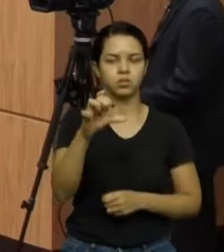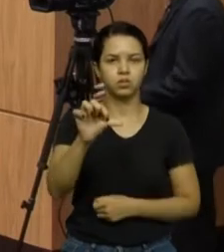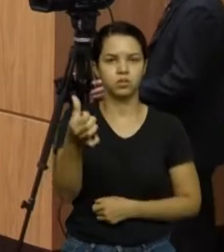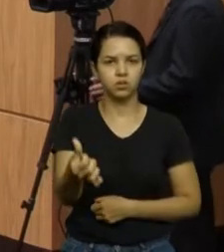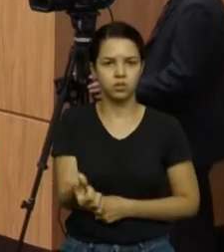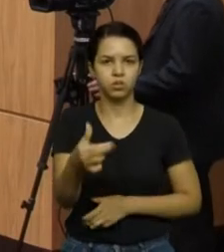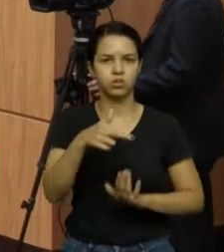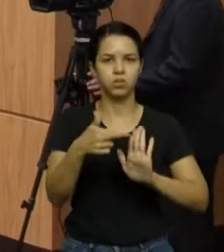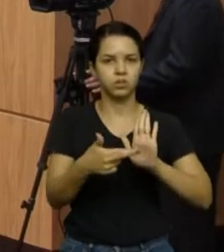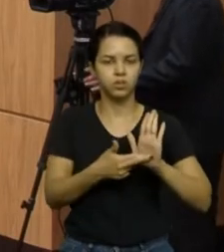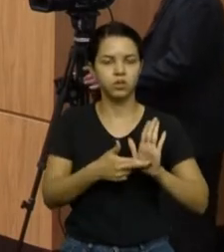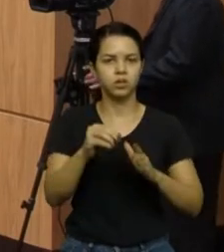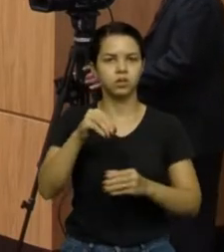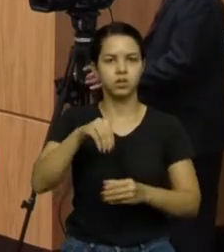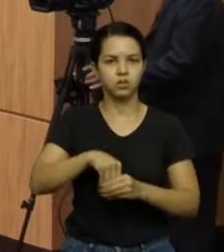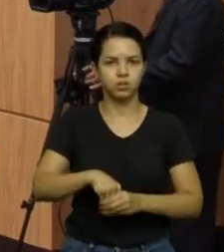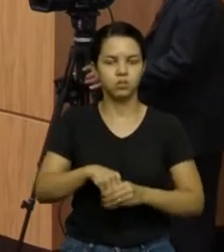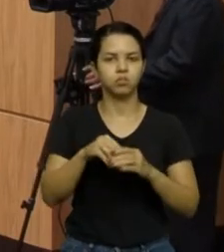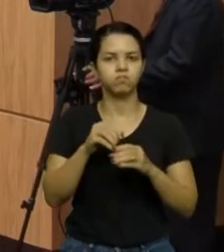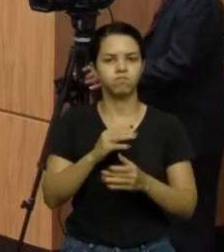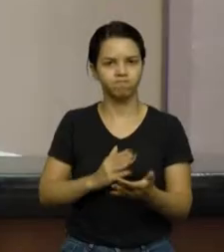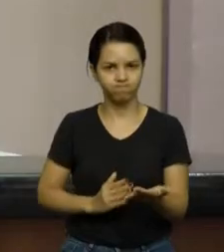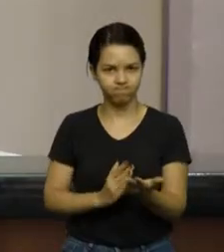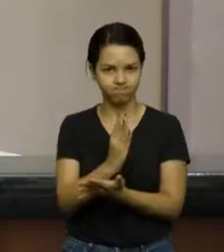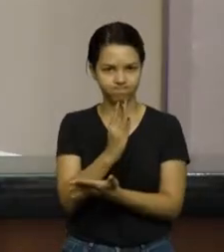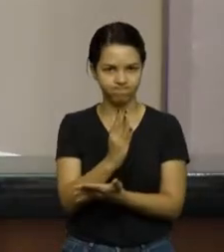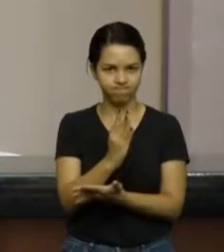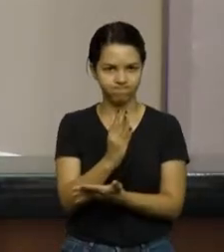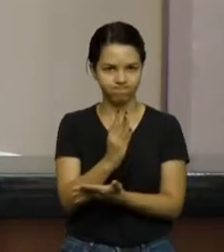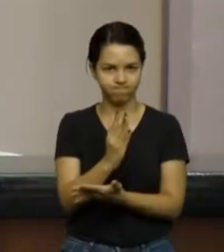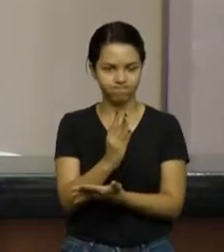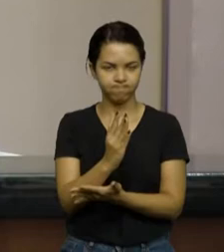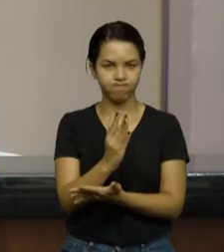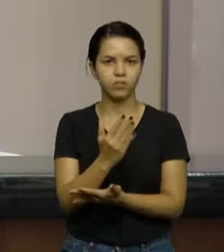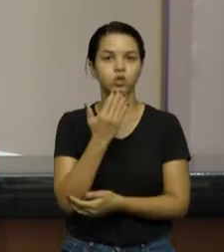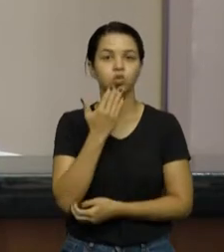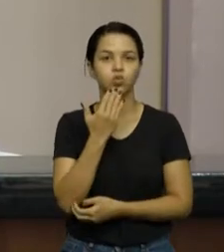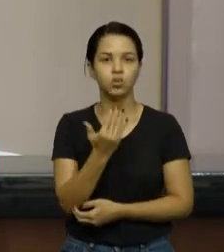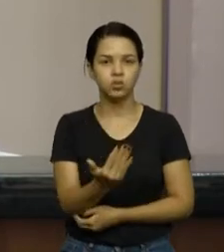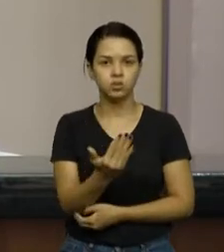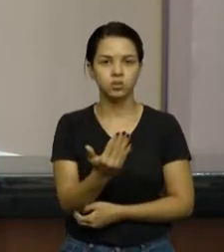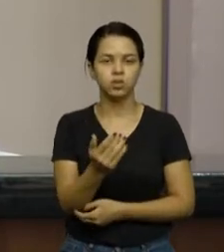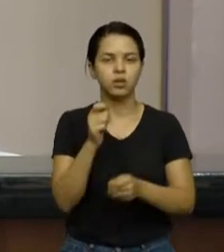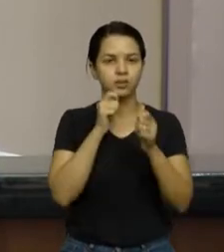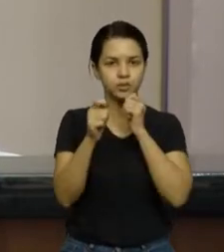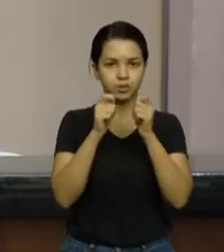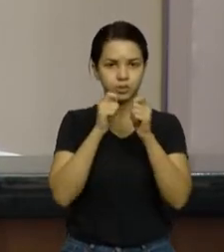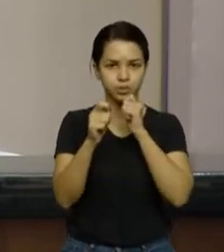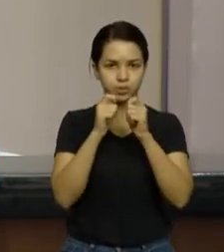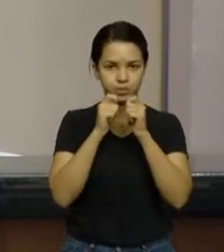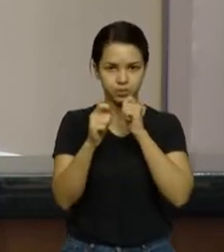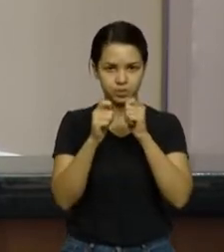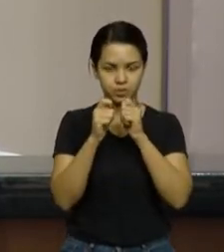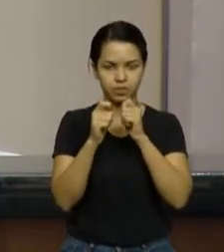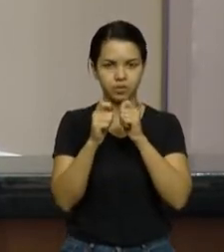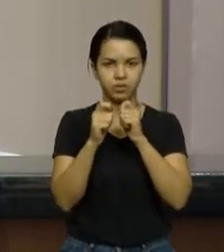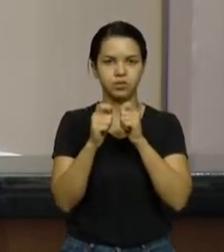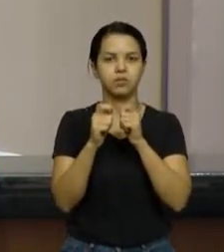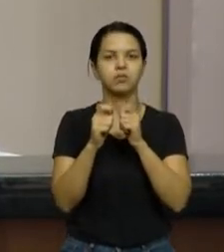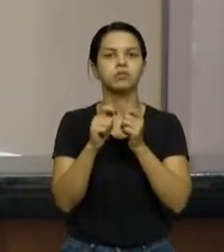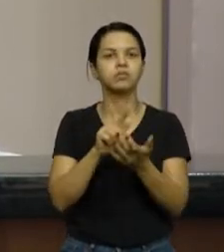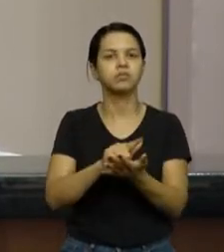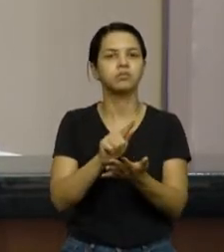Regimento Interno, dou a ata por aprovada. Solicito à assessoria que proceda